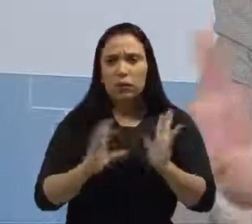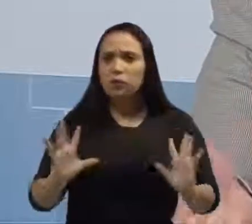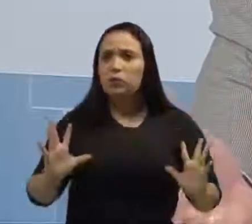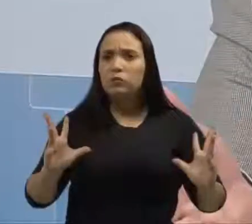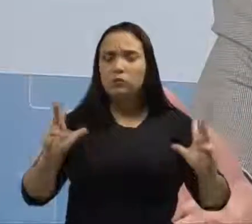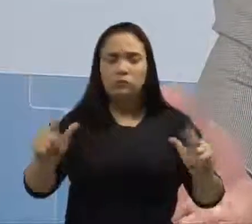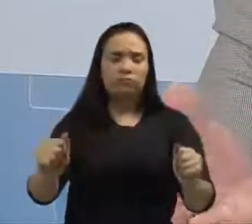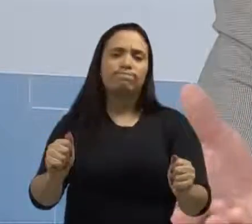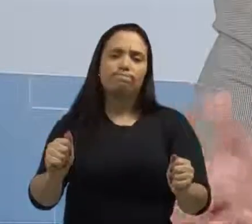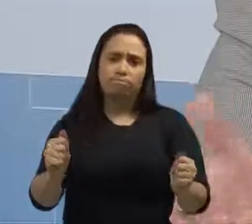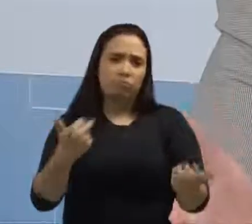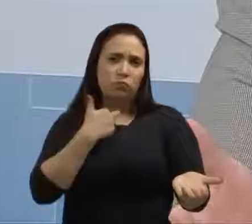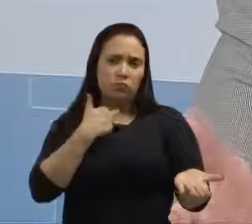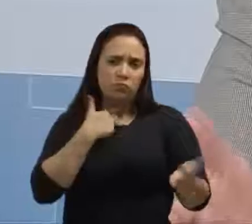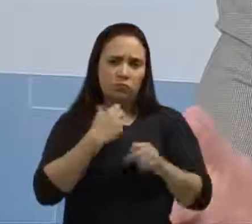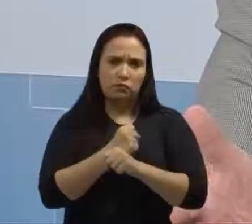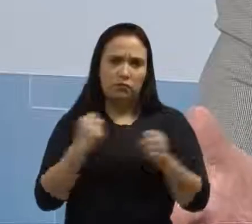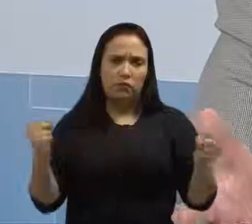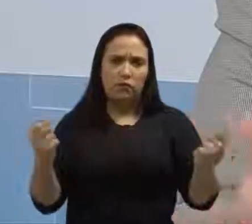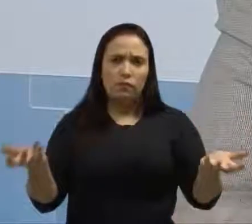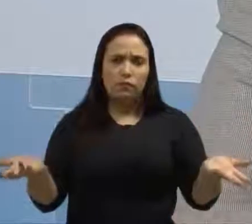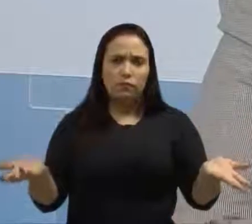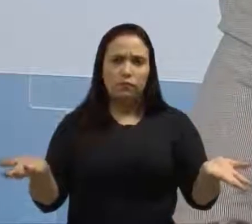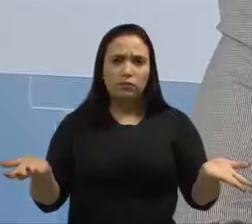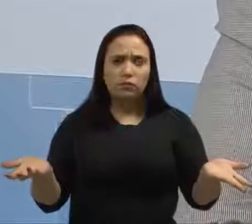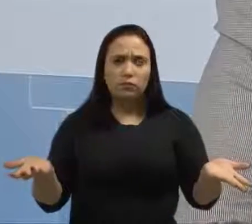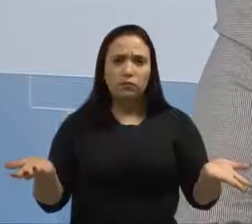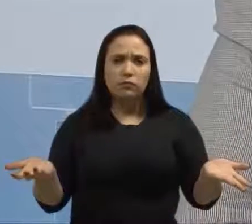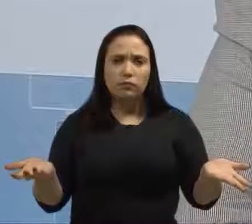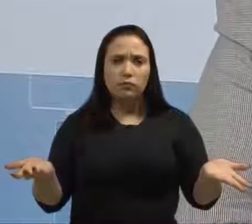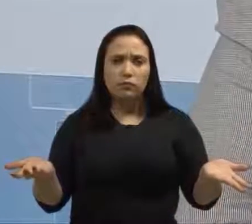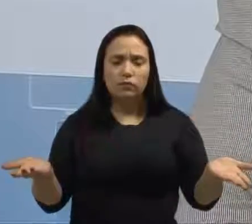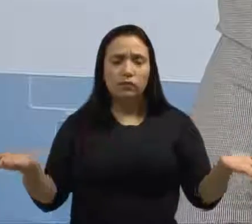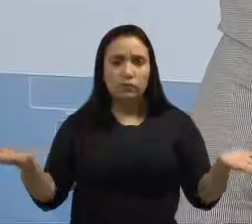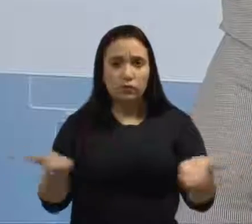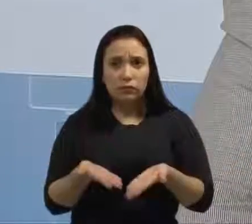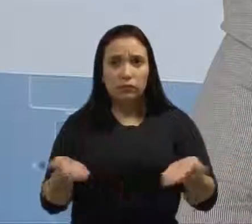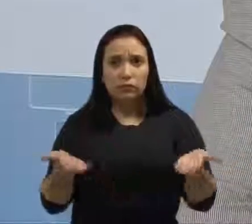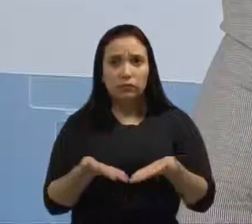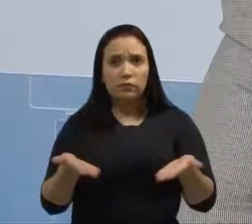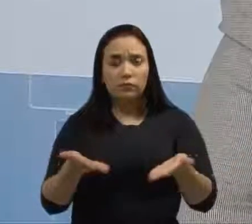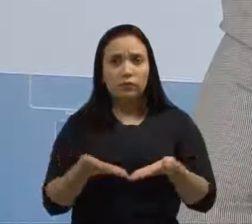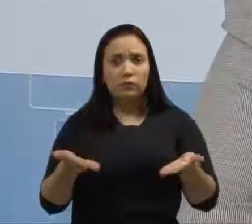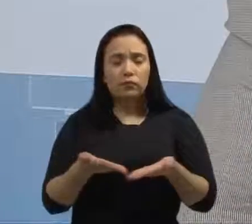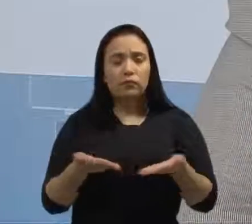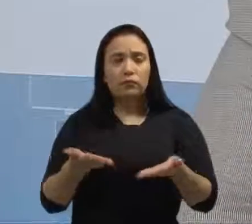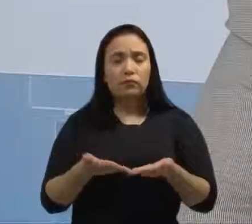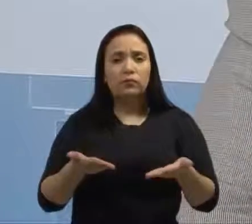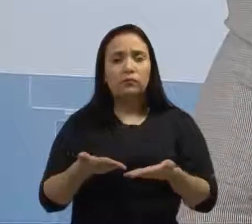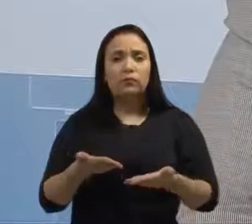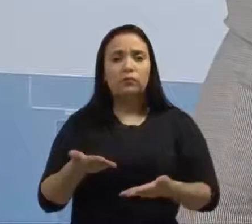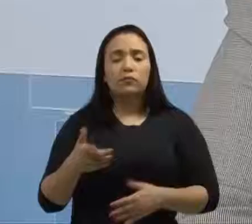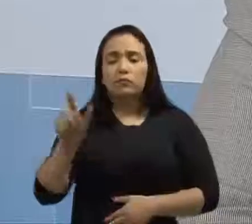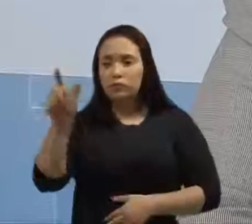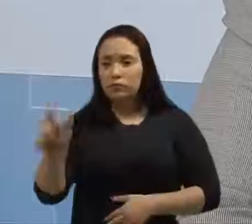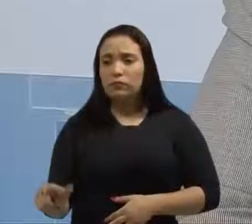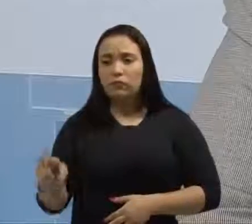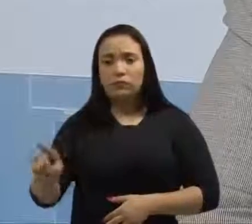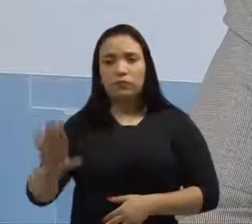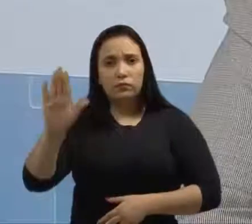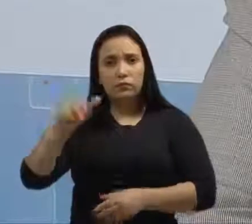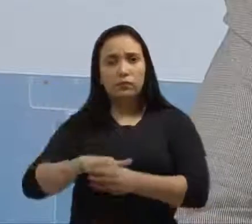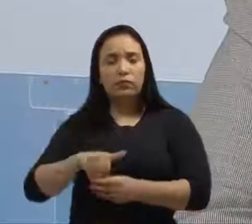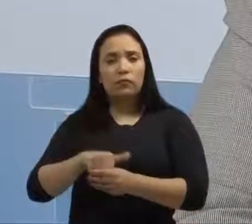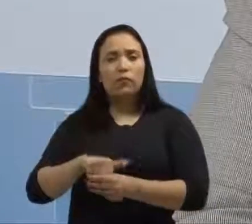combinar com o mundo todinho, aí é complicado. Aí, Luiz, agora é o seguinte, até o número 2, que poderia ser